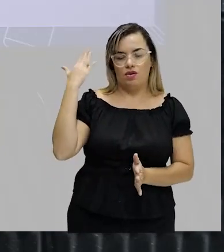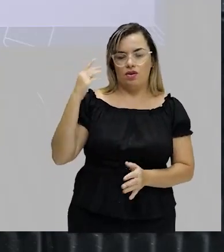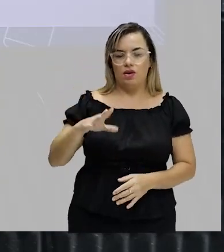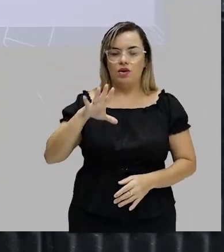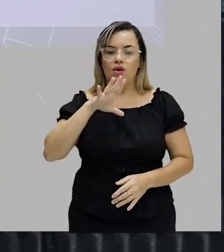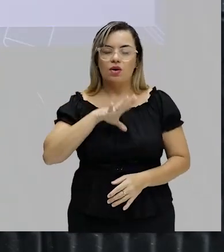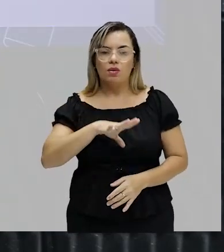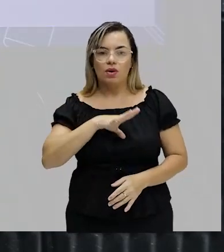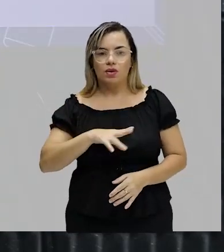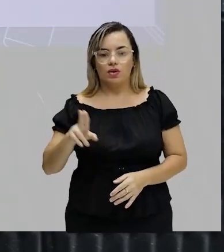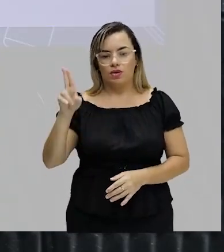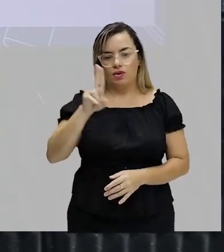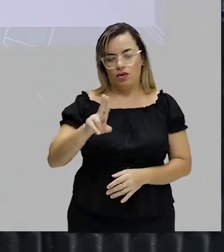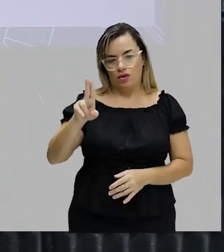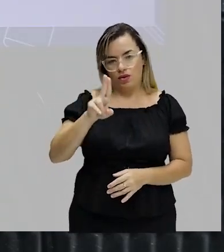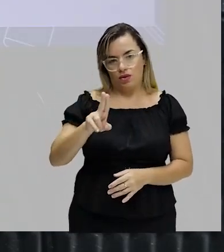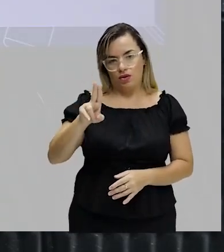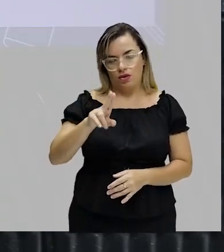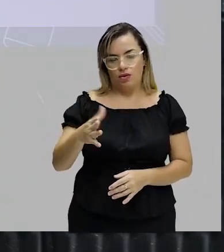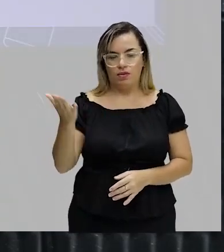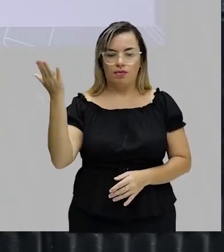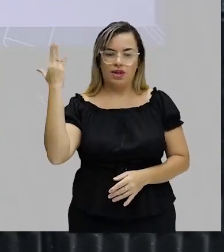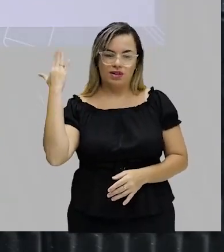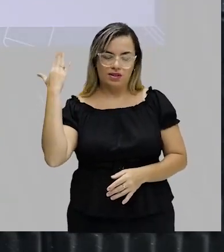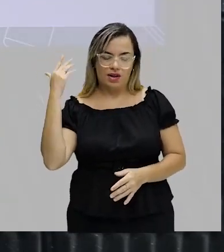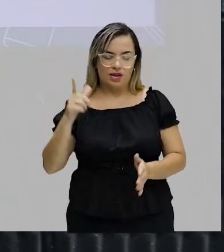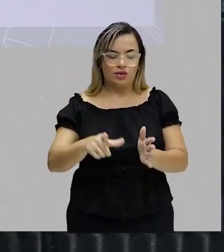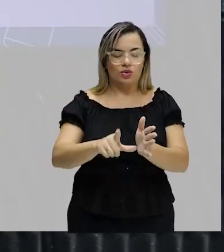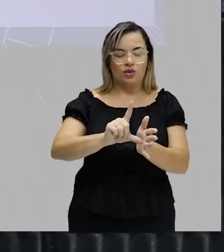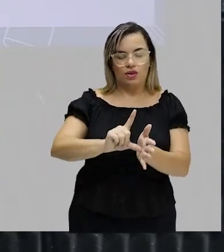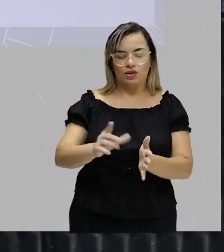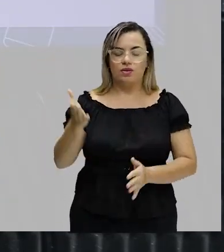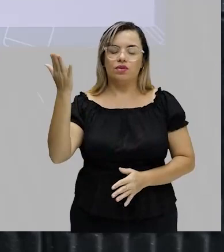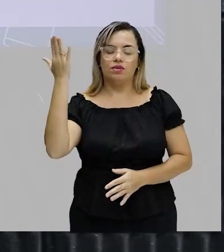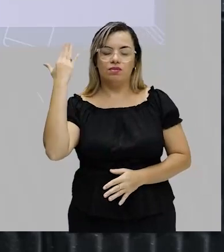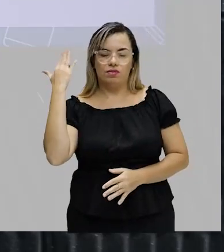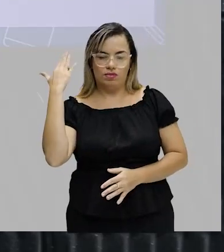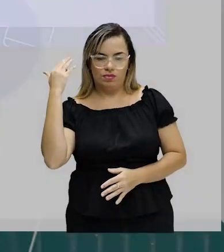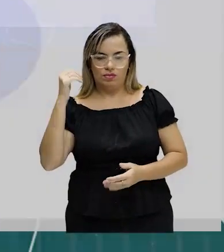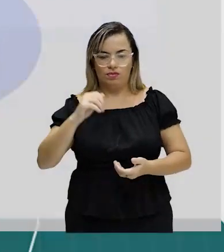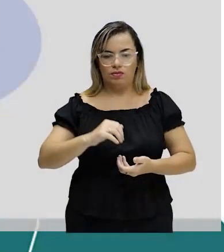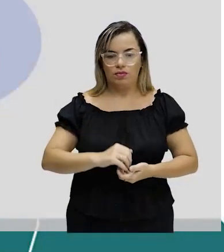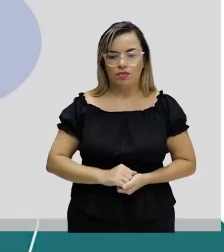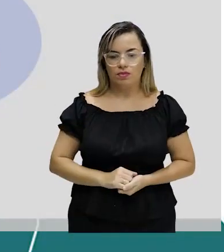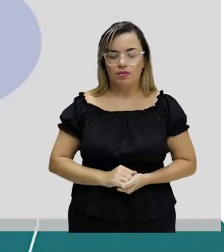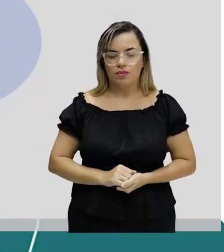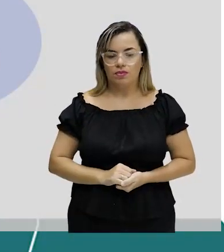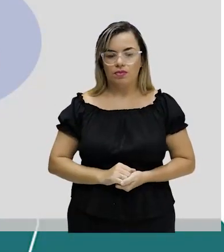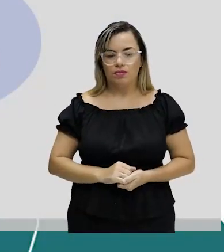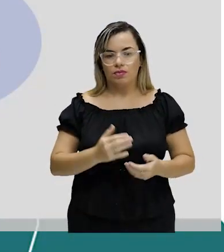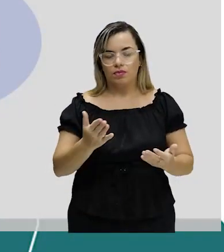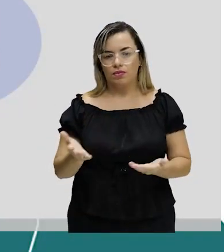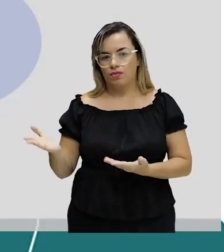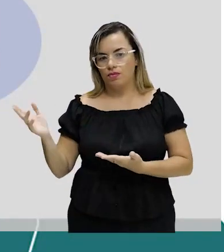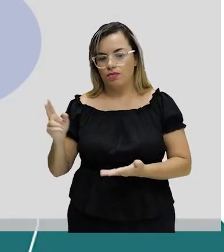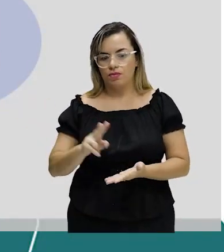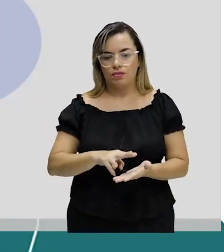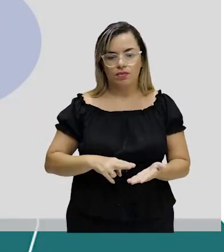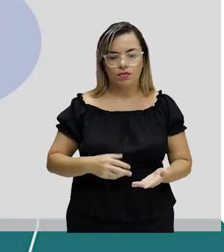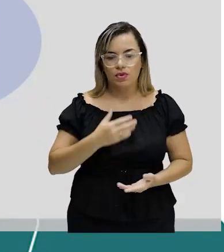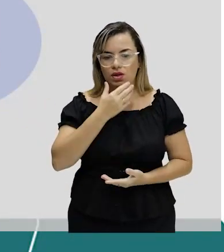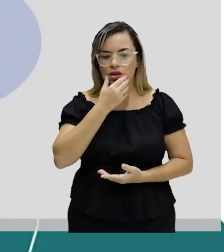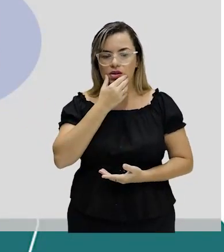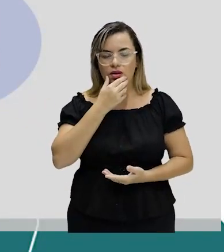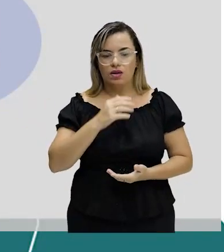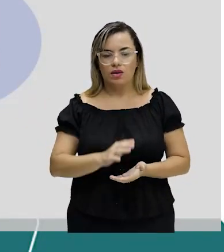expressão passado do passado. Tá? É uma ação que antecede outra ação do passado. A construção no passado perfeito,